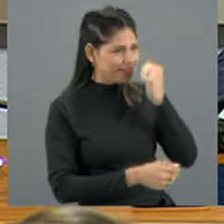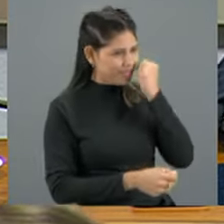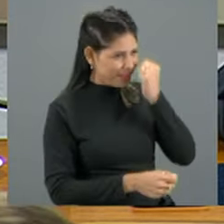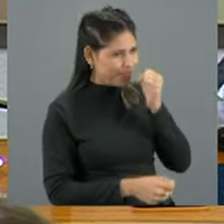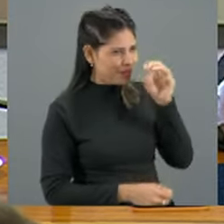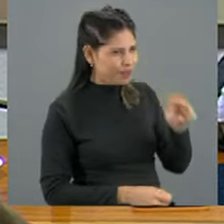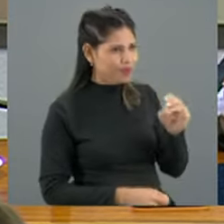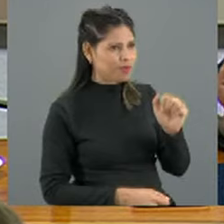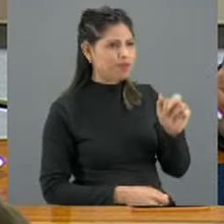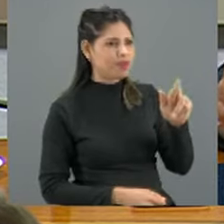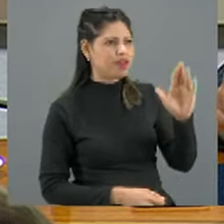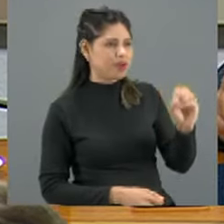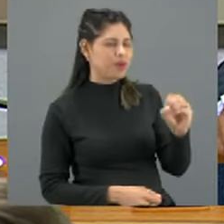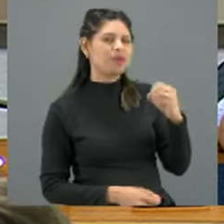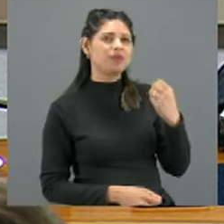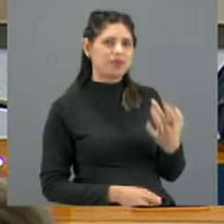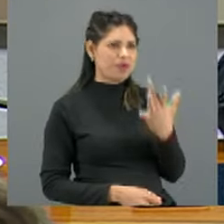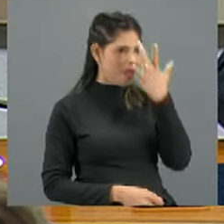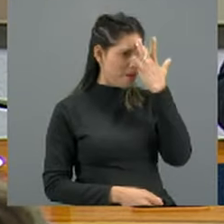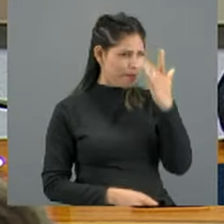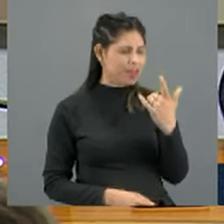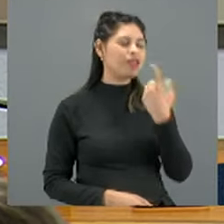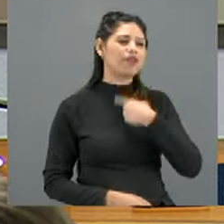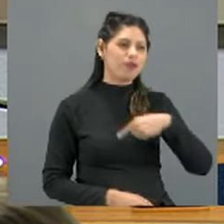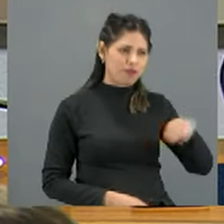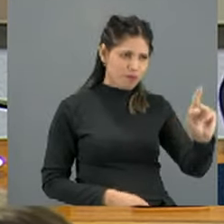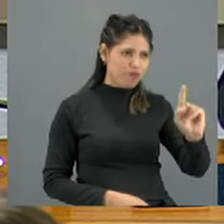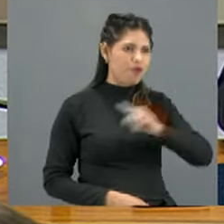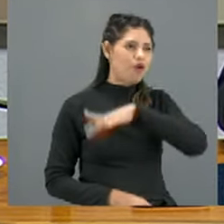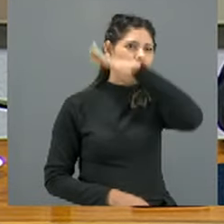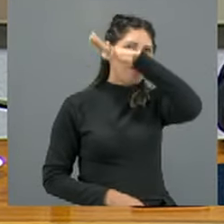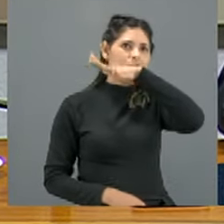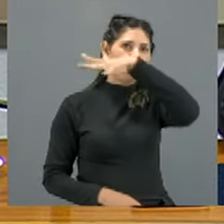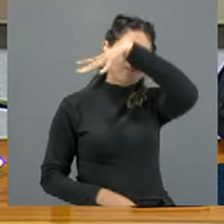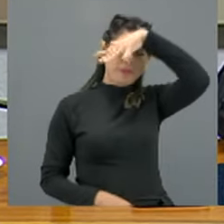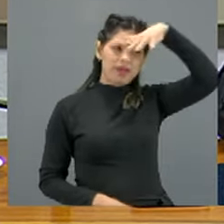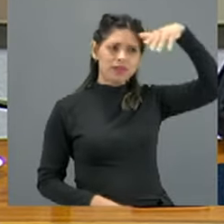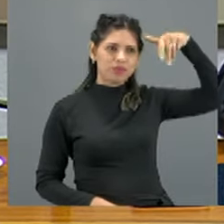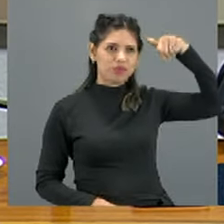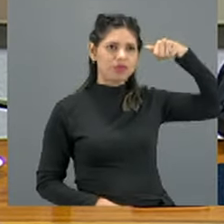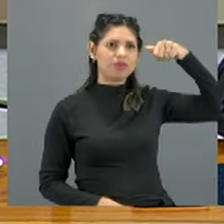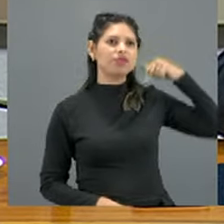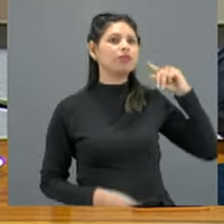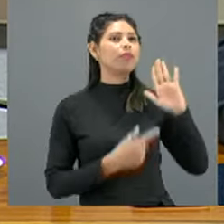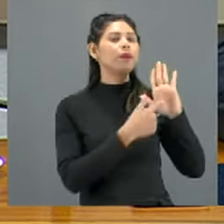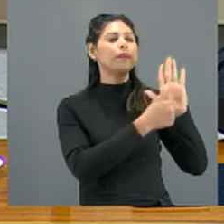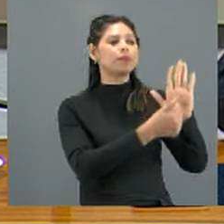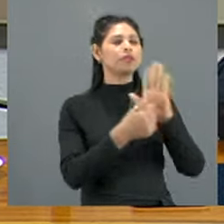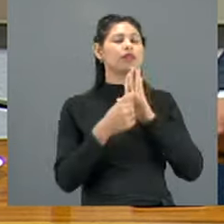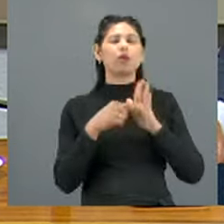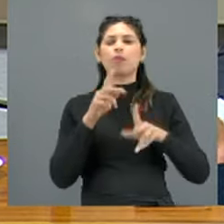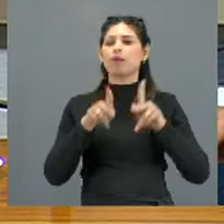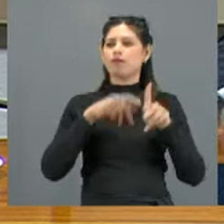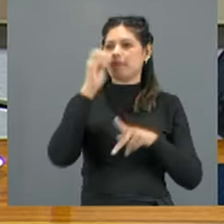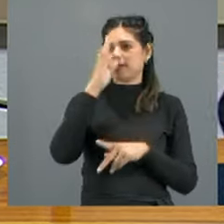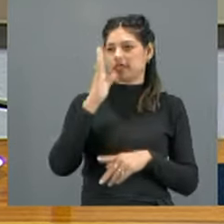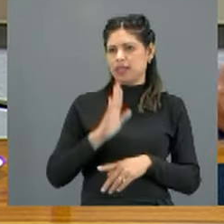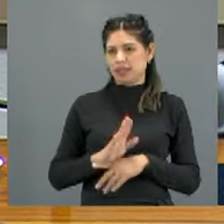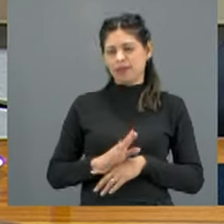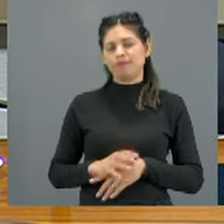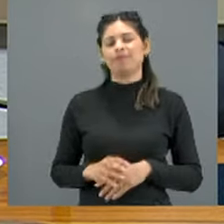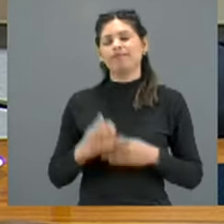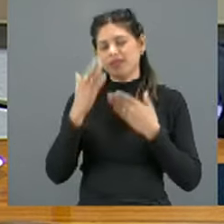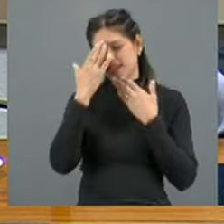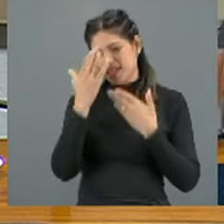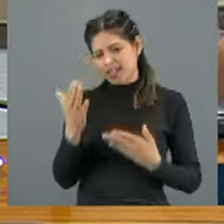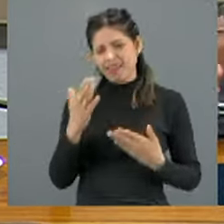à noite estaremos lá no querido Mato Grosso para mostrar essa outra realidade para a população brasileira. Era só, senhor presidente.